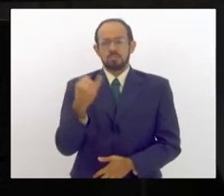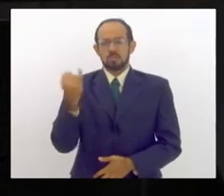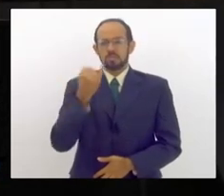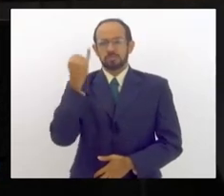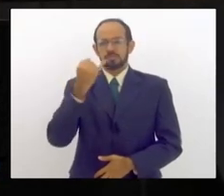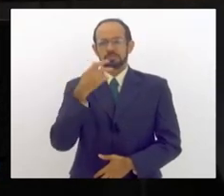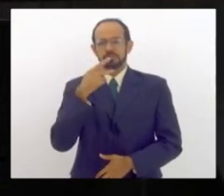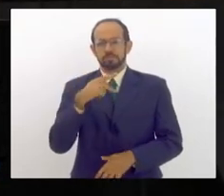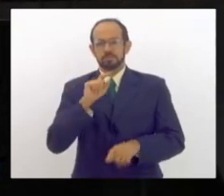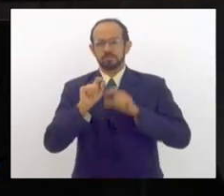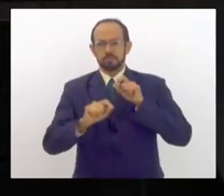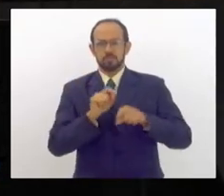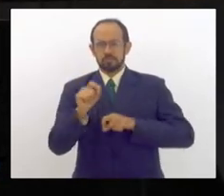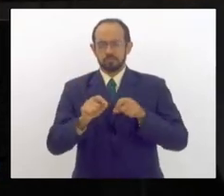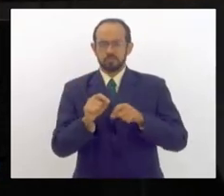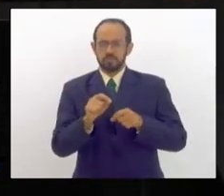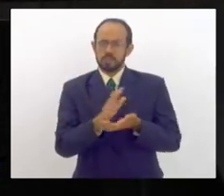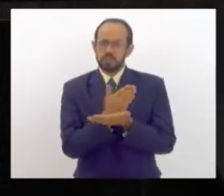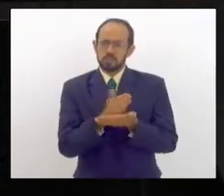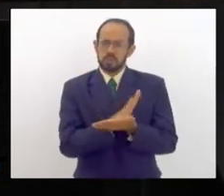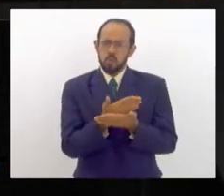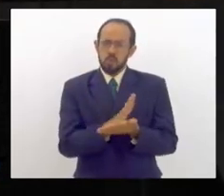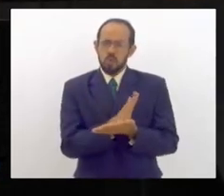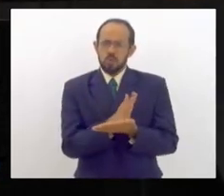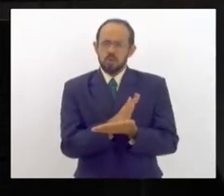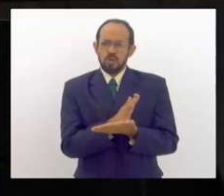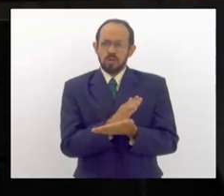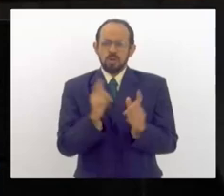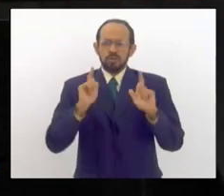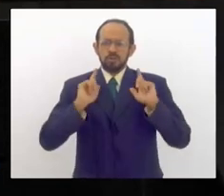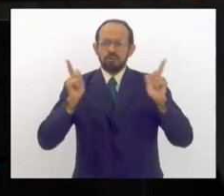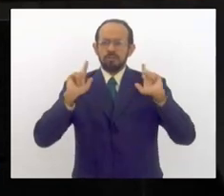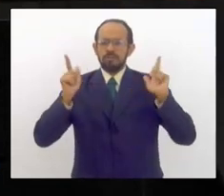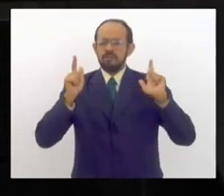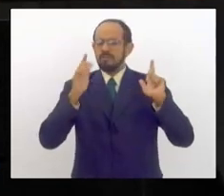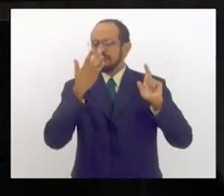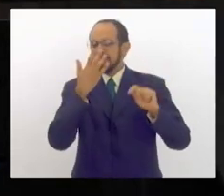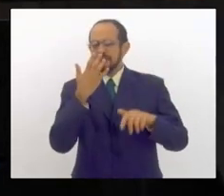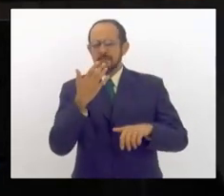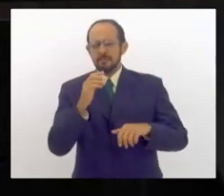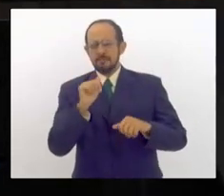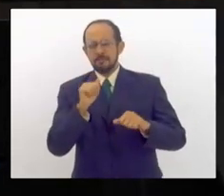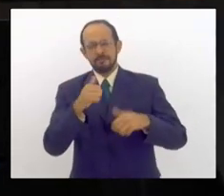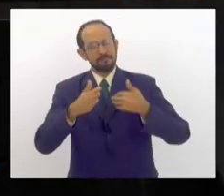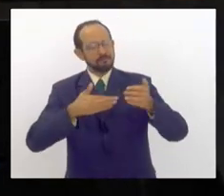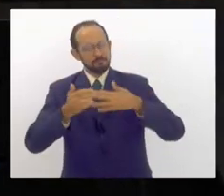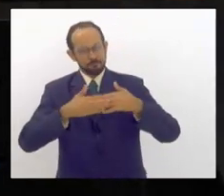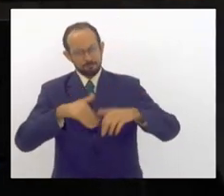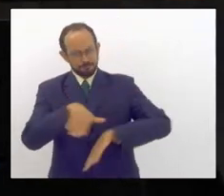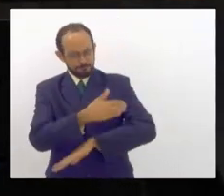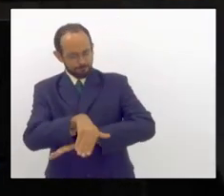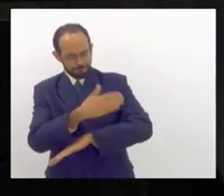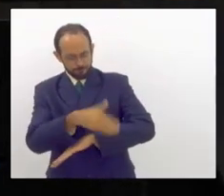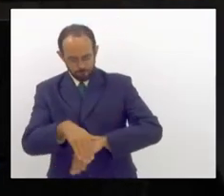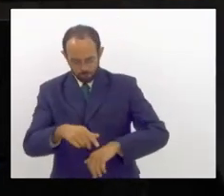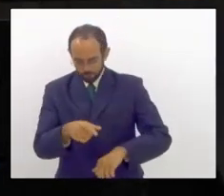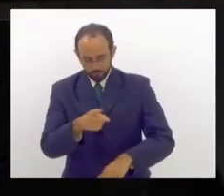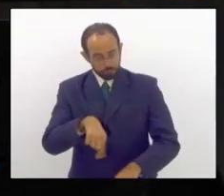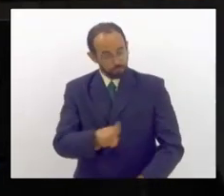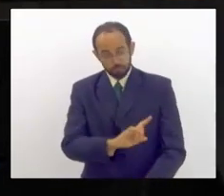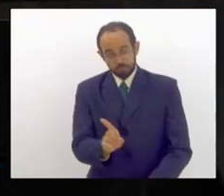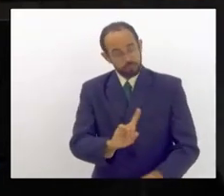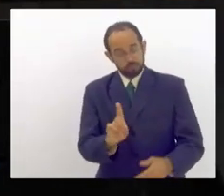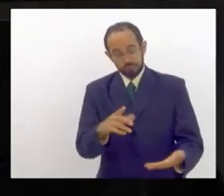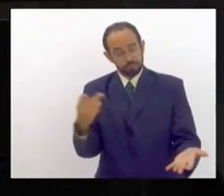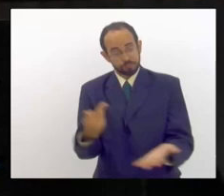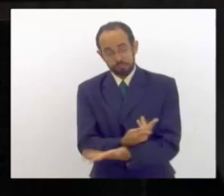dizer que esses constrangimentos nas festas de carnaval e nas folias de rua são completamente desnecessários.